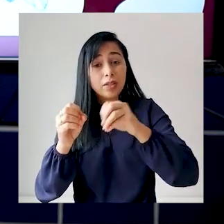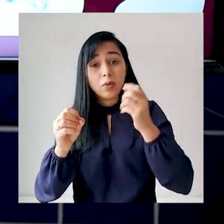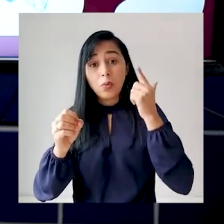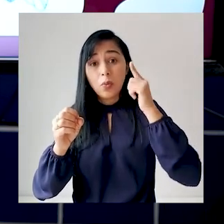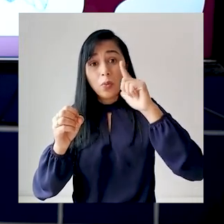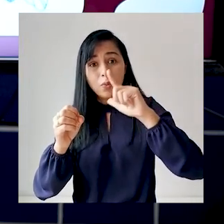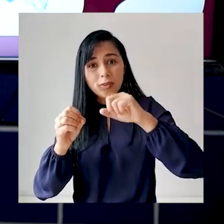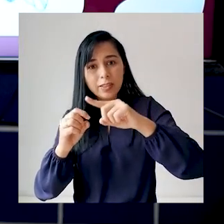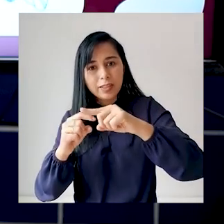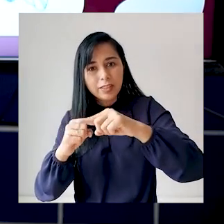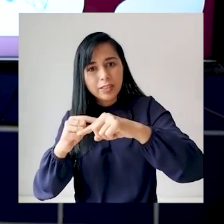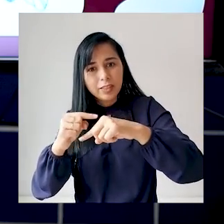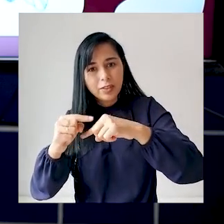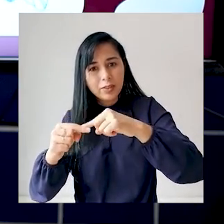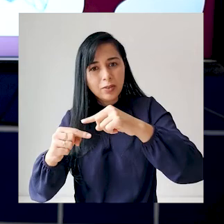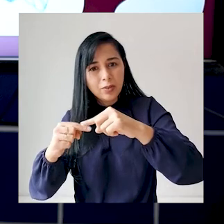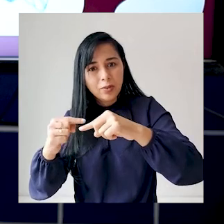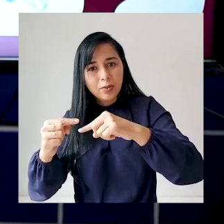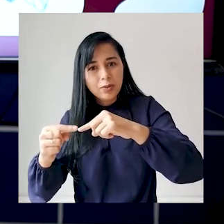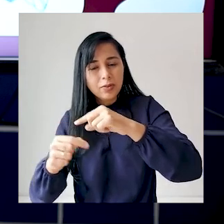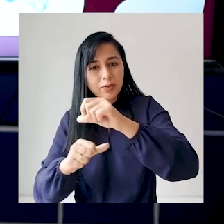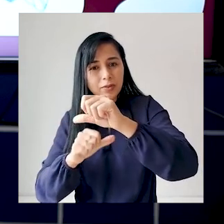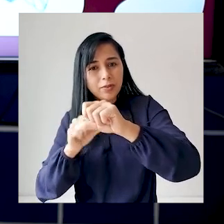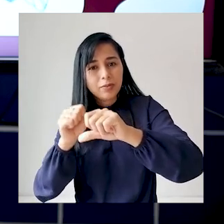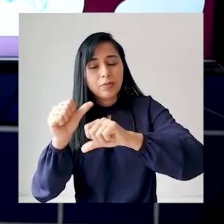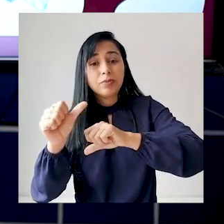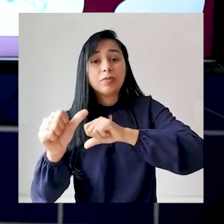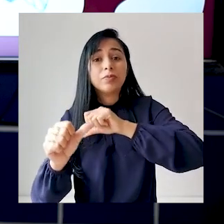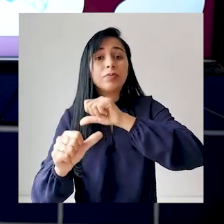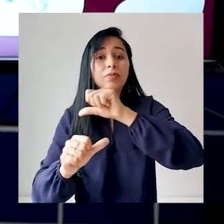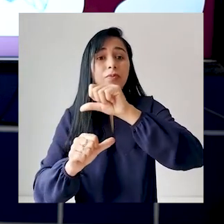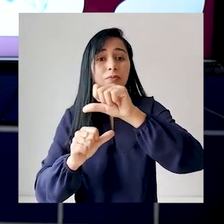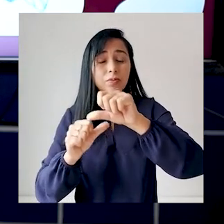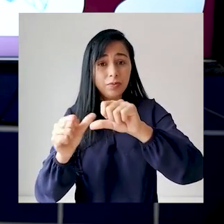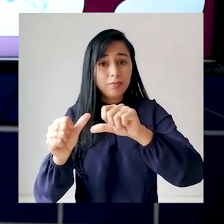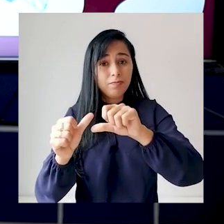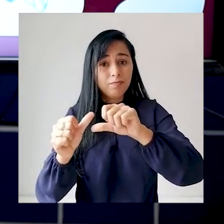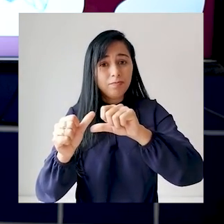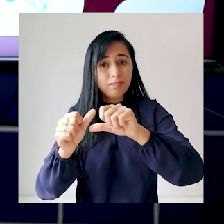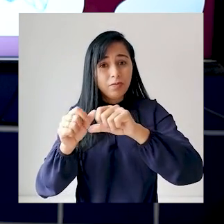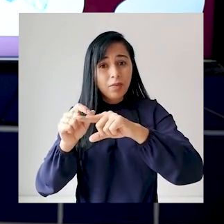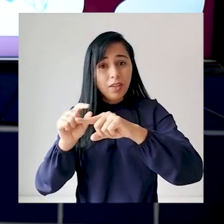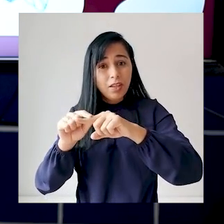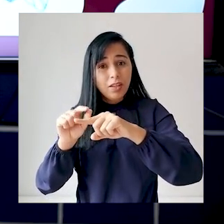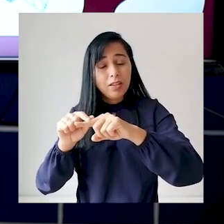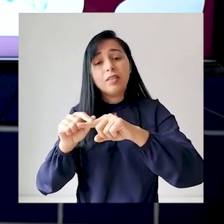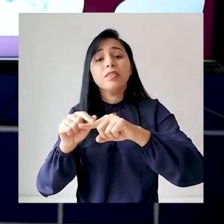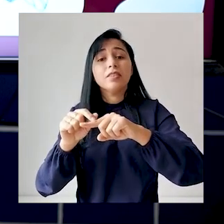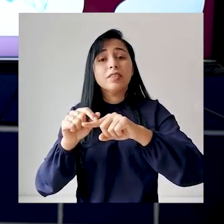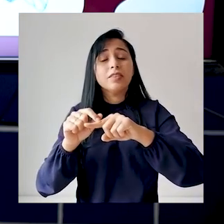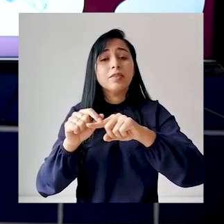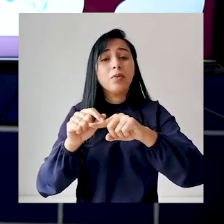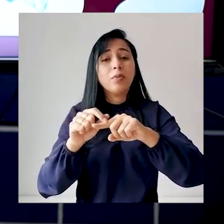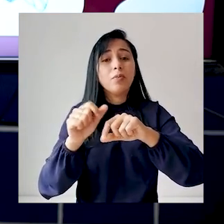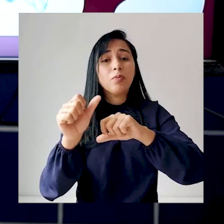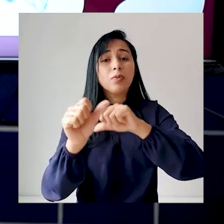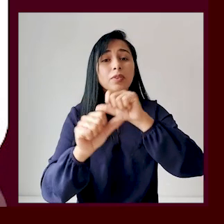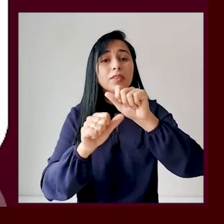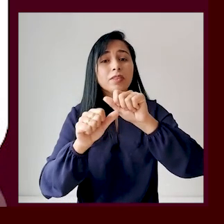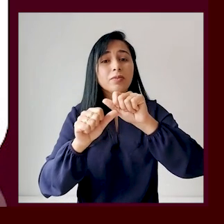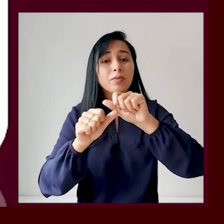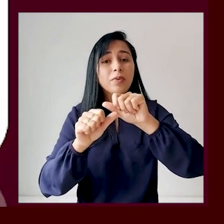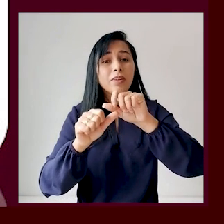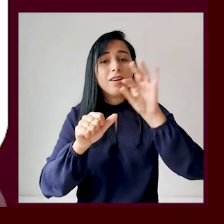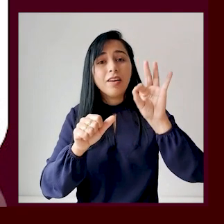pupa. A pupa é uma estrutura onde ela vai desenvolver-se em adulto